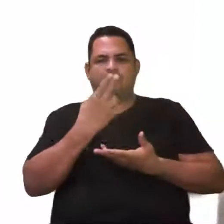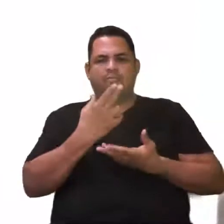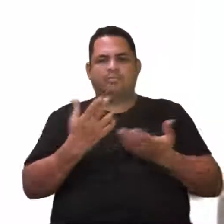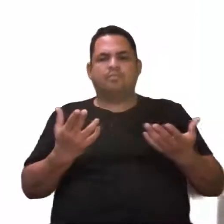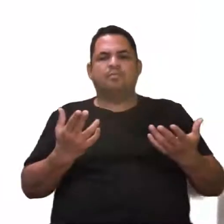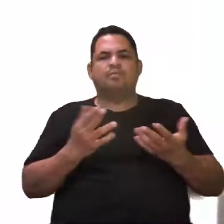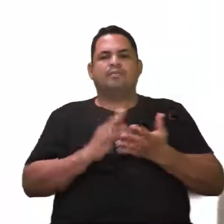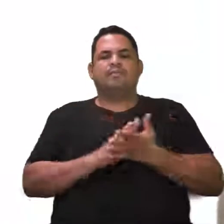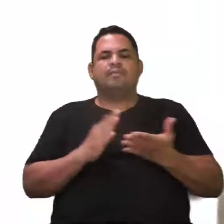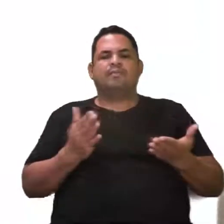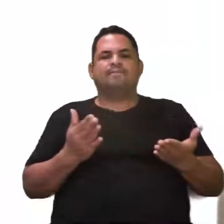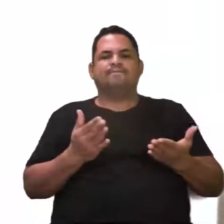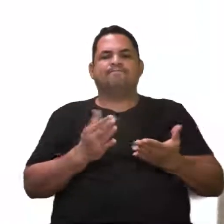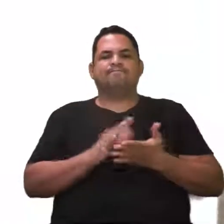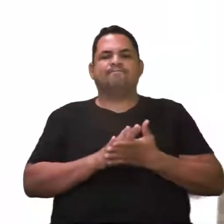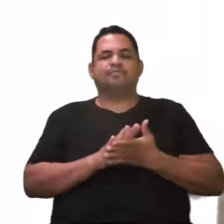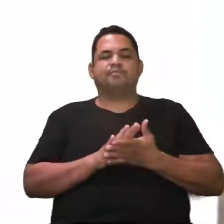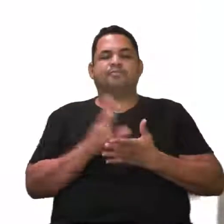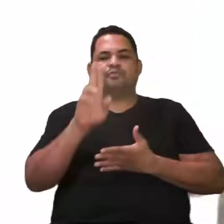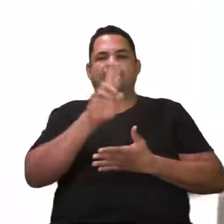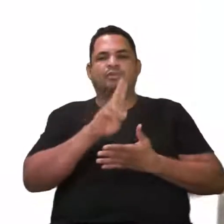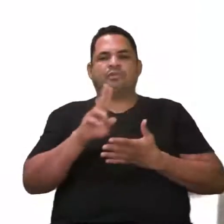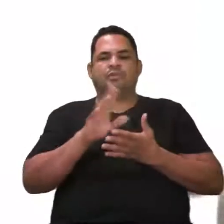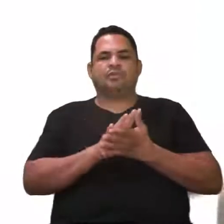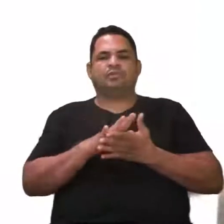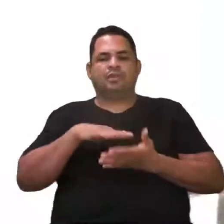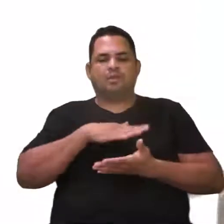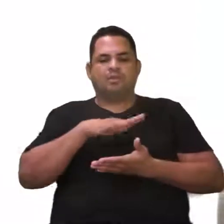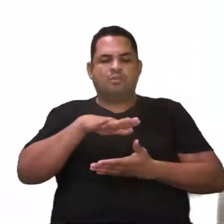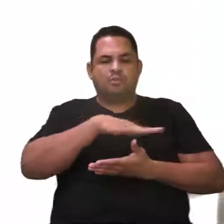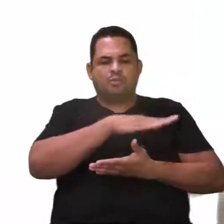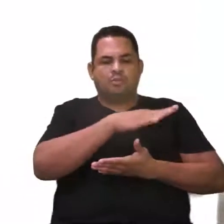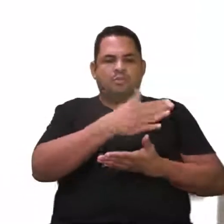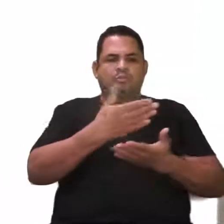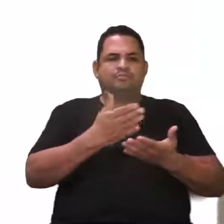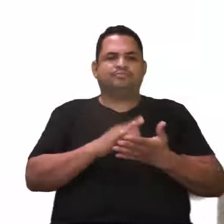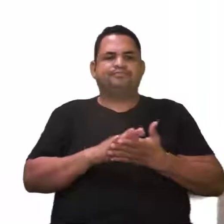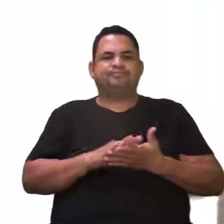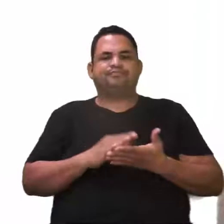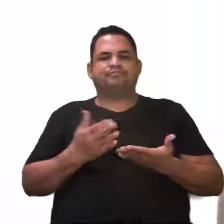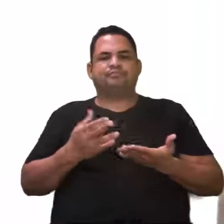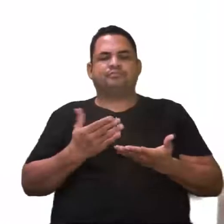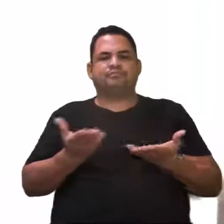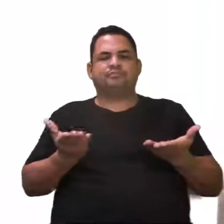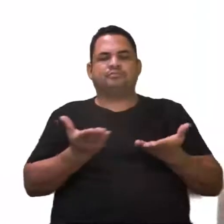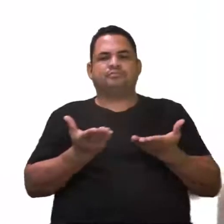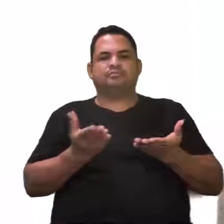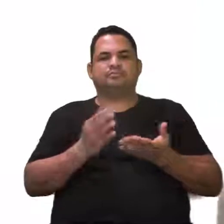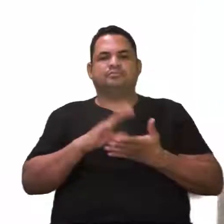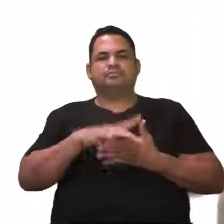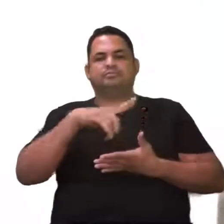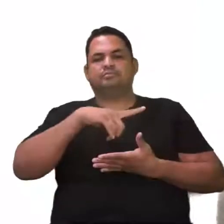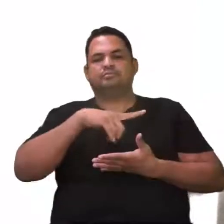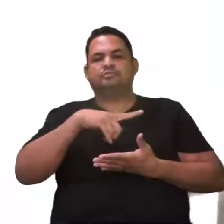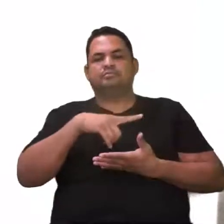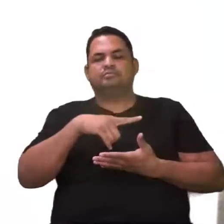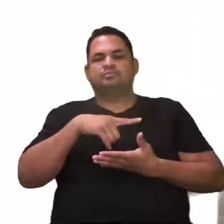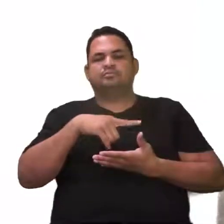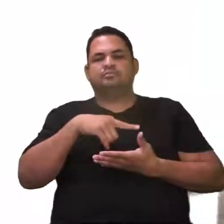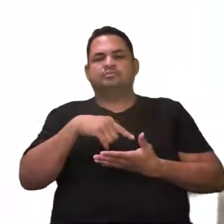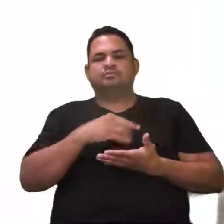parecem, né, estruturas que eram usadas antigamente para locomoção, certo? Agora, existem